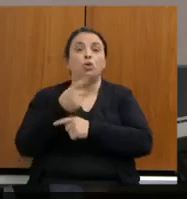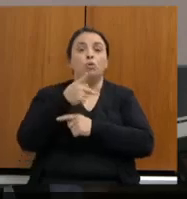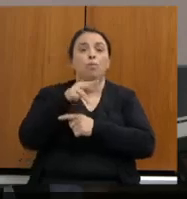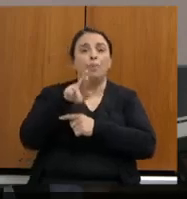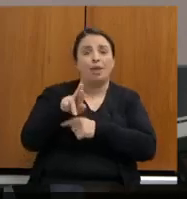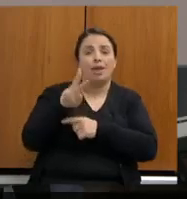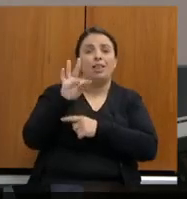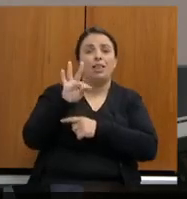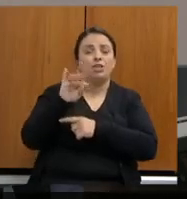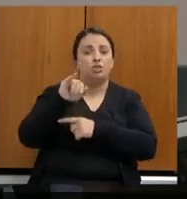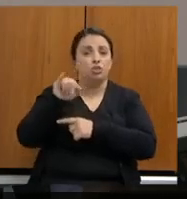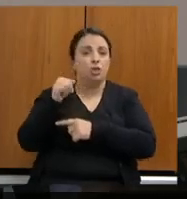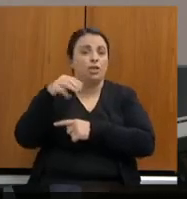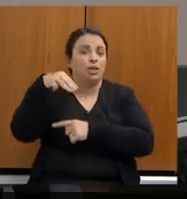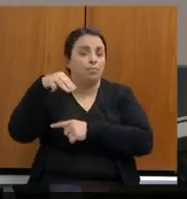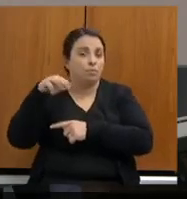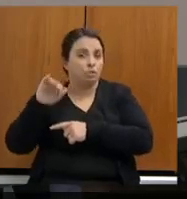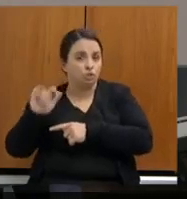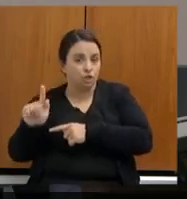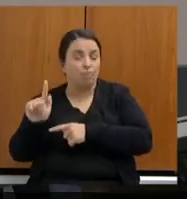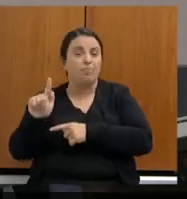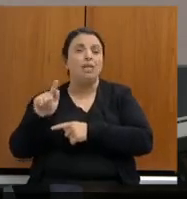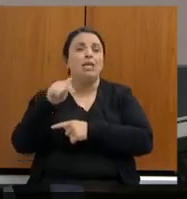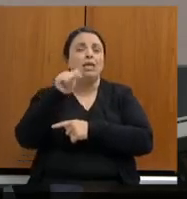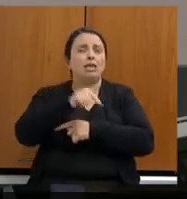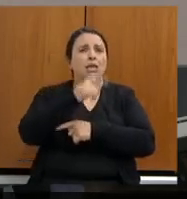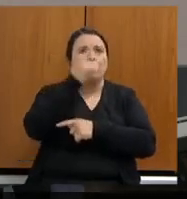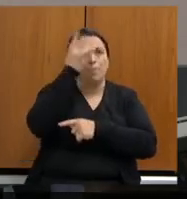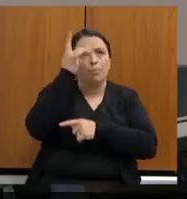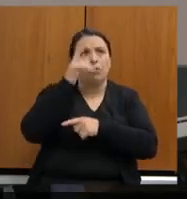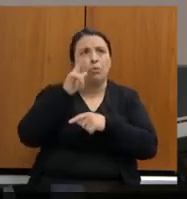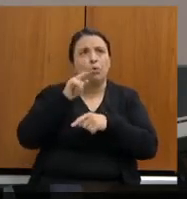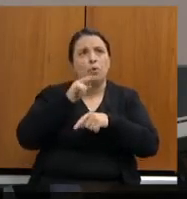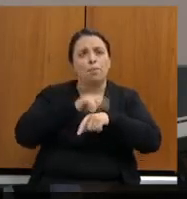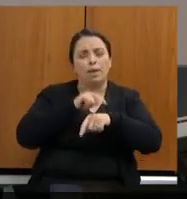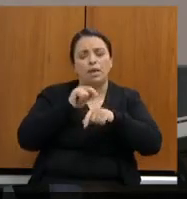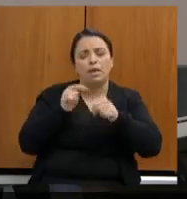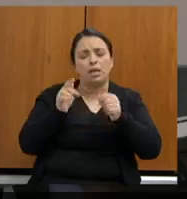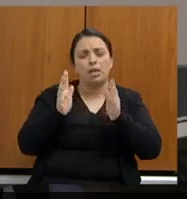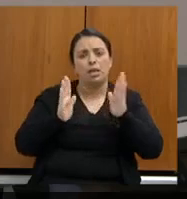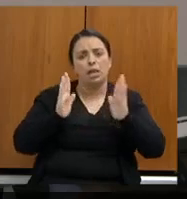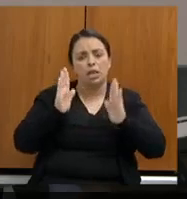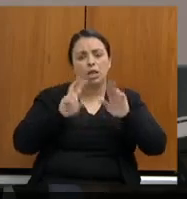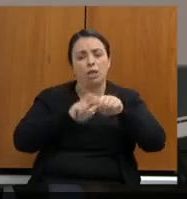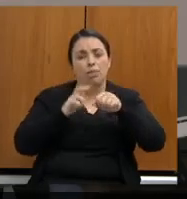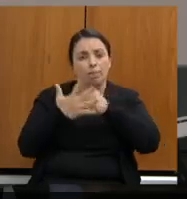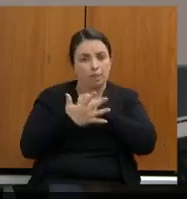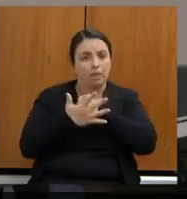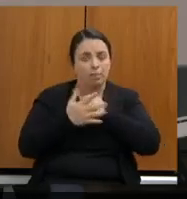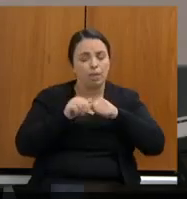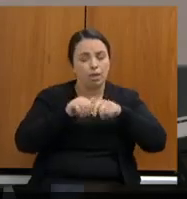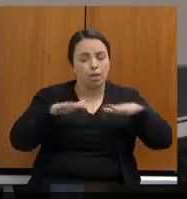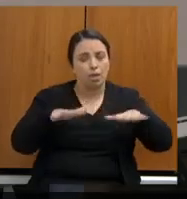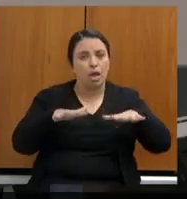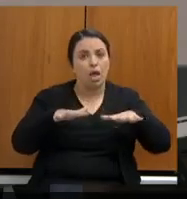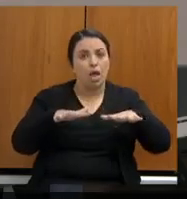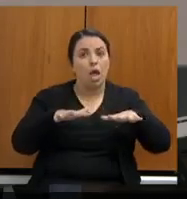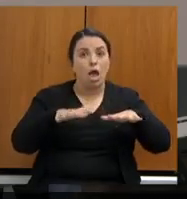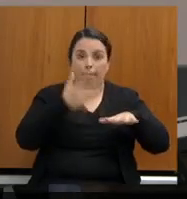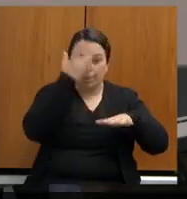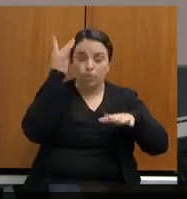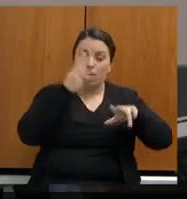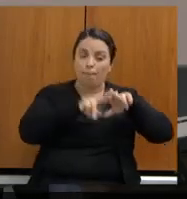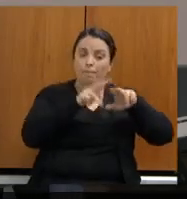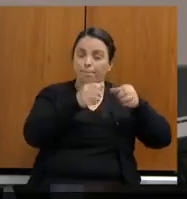TJMG onde liberou os seus presos durante a pandemia a gente já começou com requerimento por e questionar